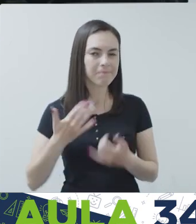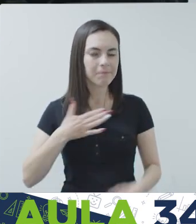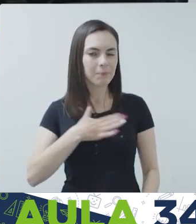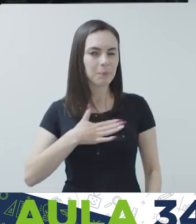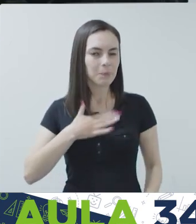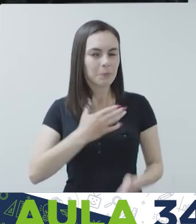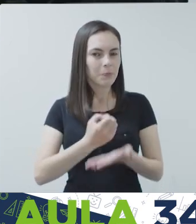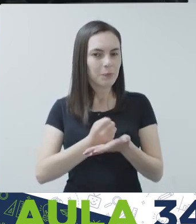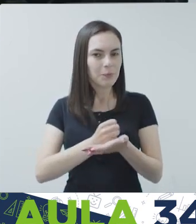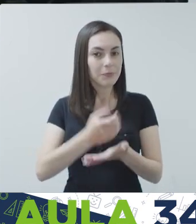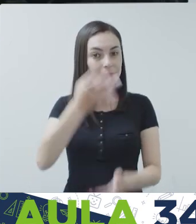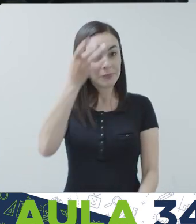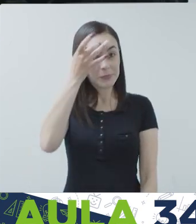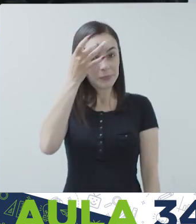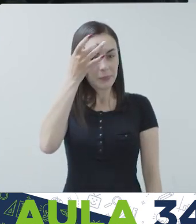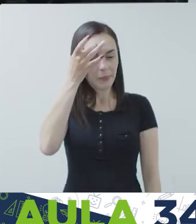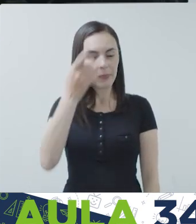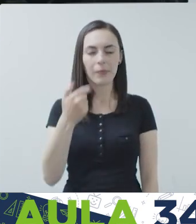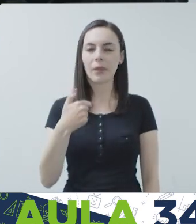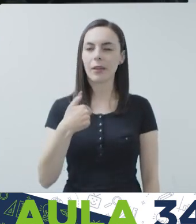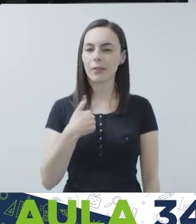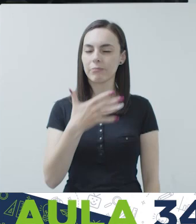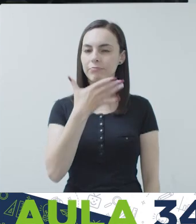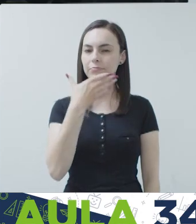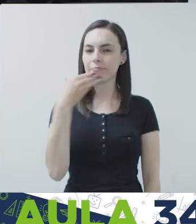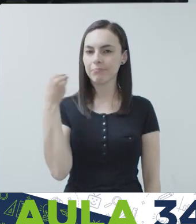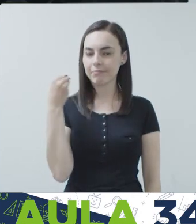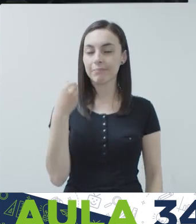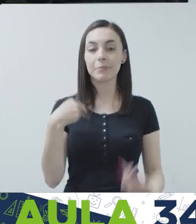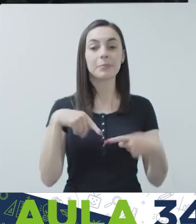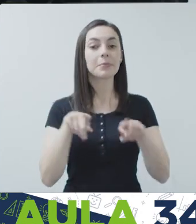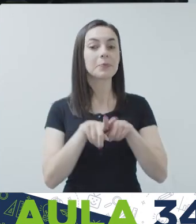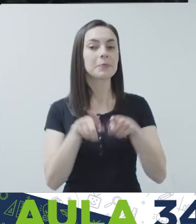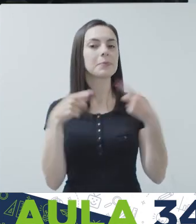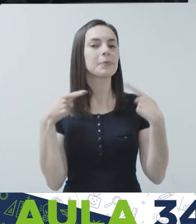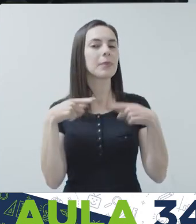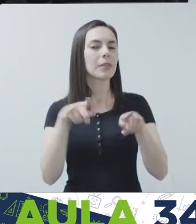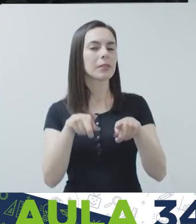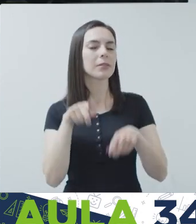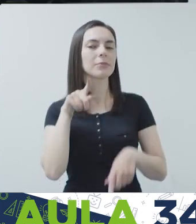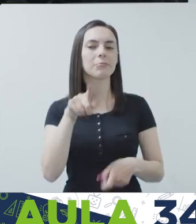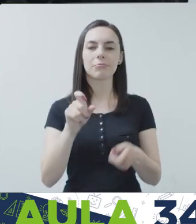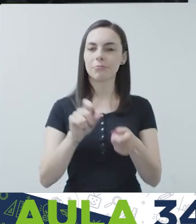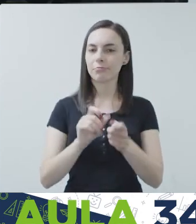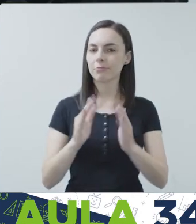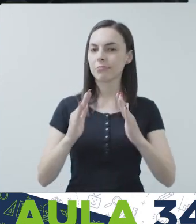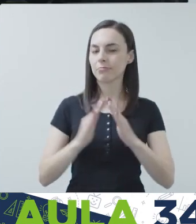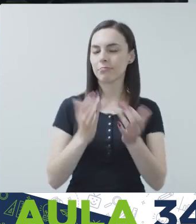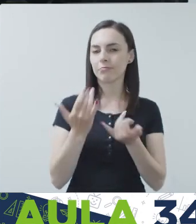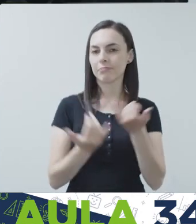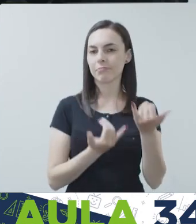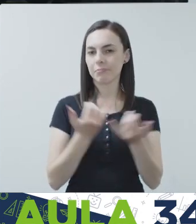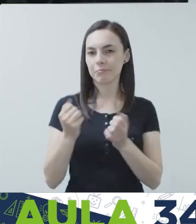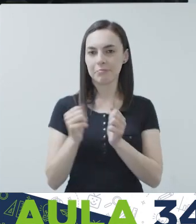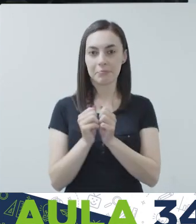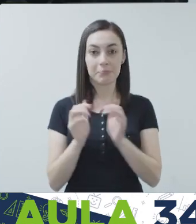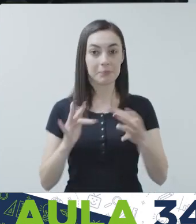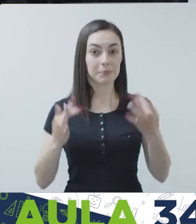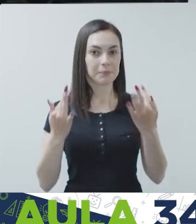da memória? Eu gostei e eu desafio vocês a fazerem esse jogo na casa de vocês também, aí com a